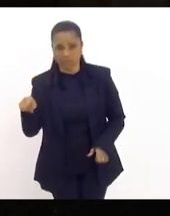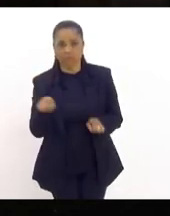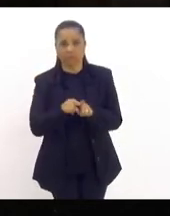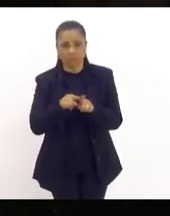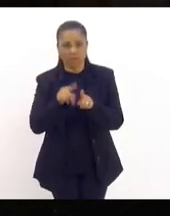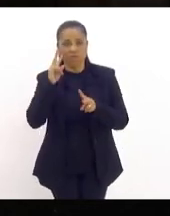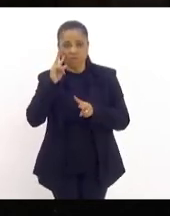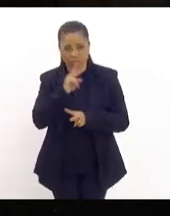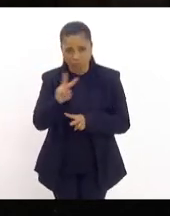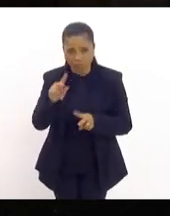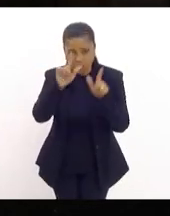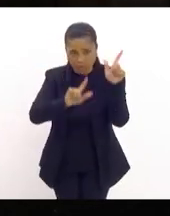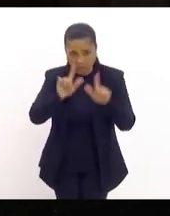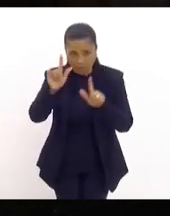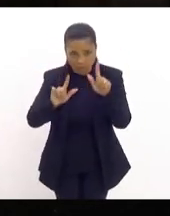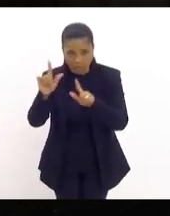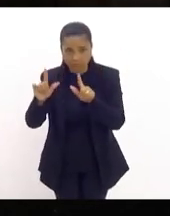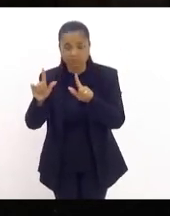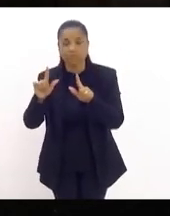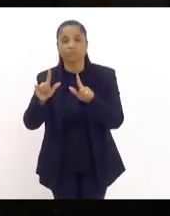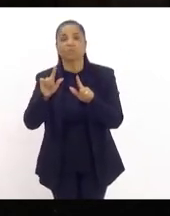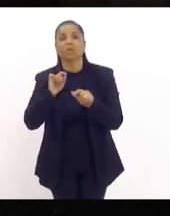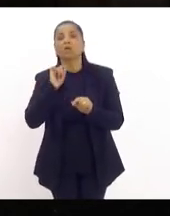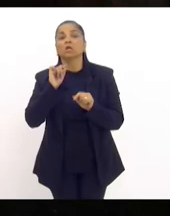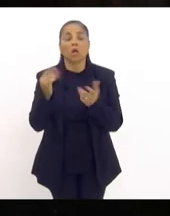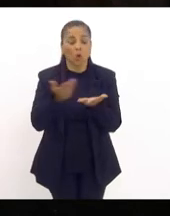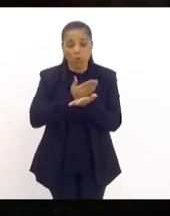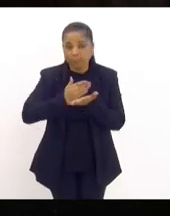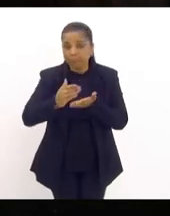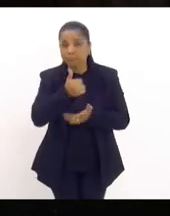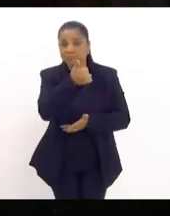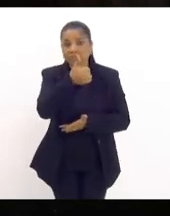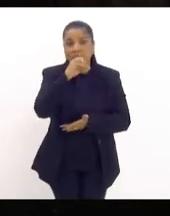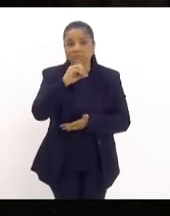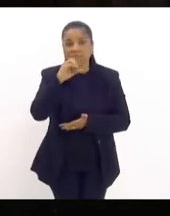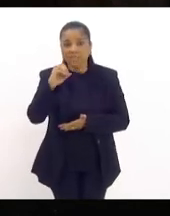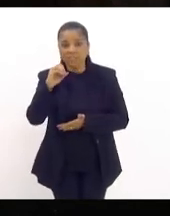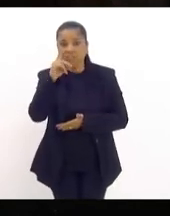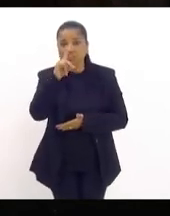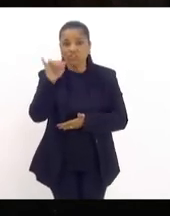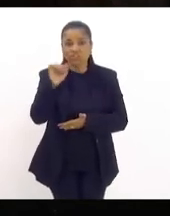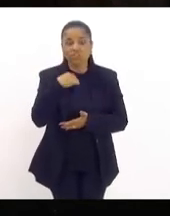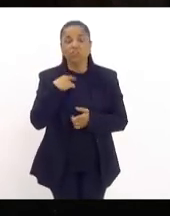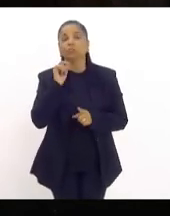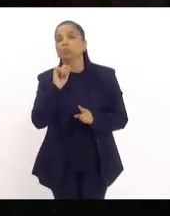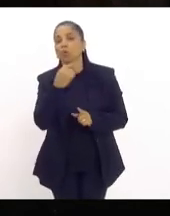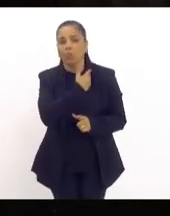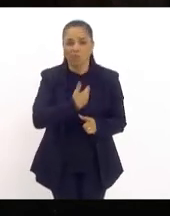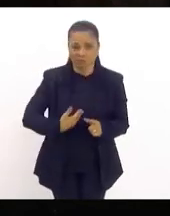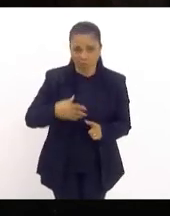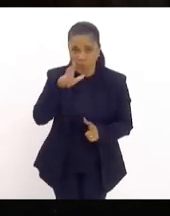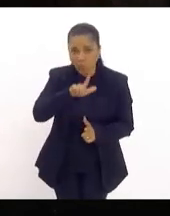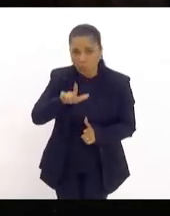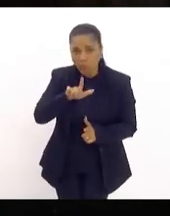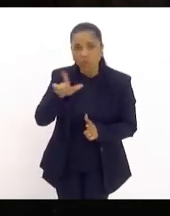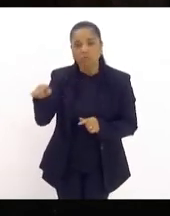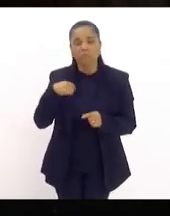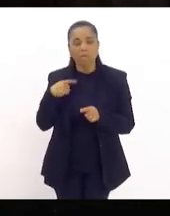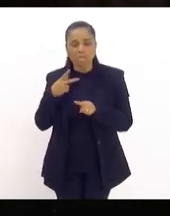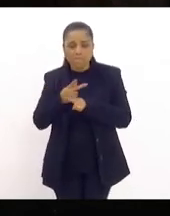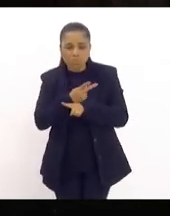fez o nosso governo nos primeiros 100 dias? Botou a Polícia Federal para ir nesses